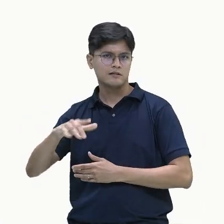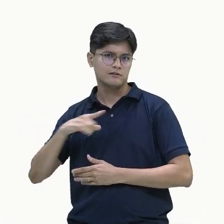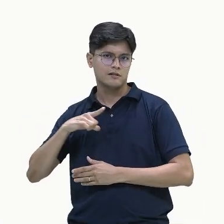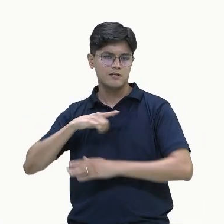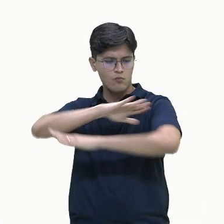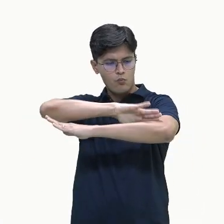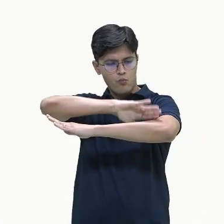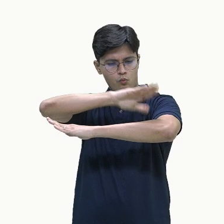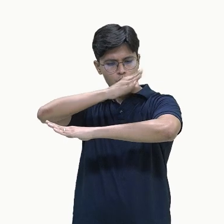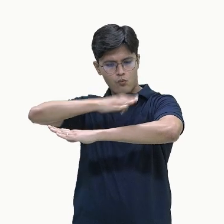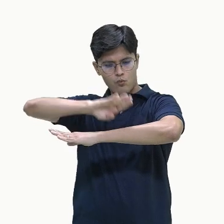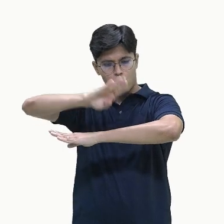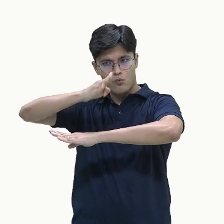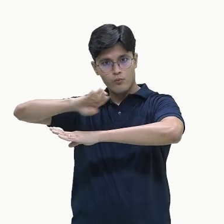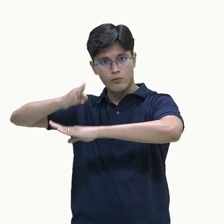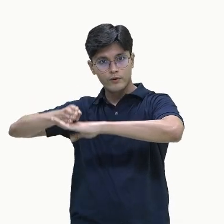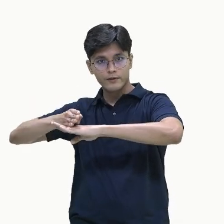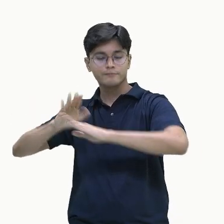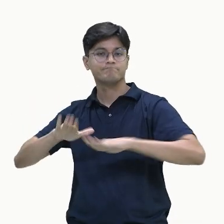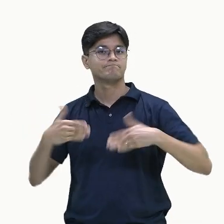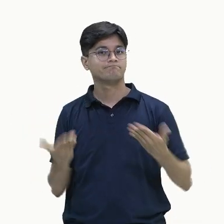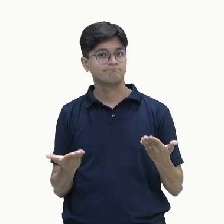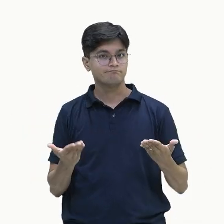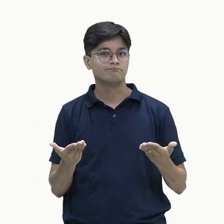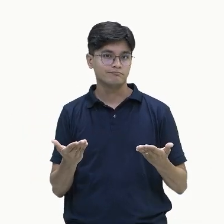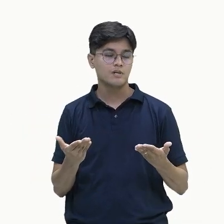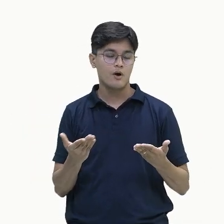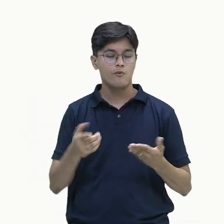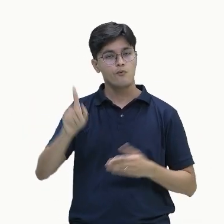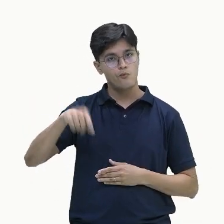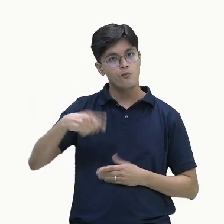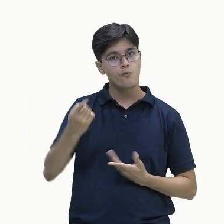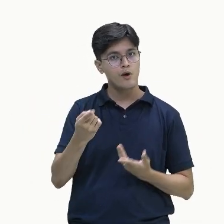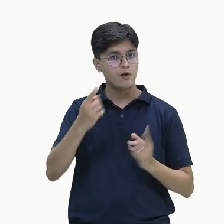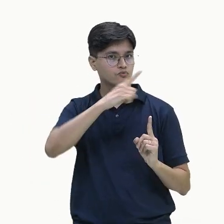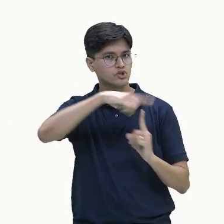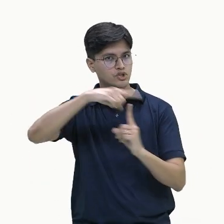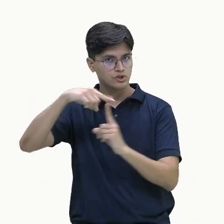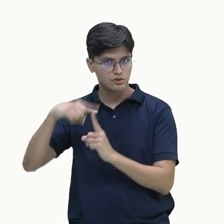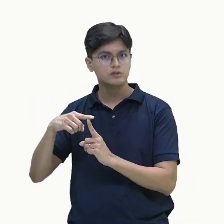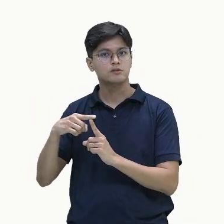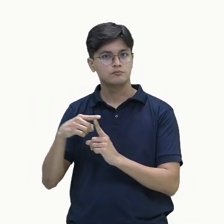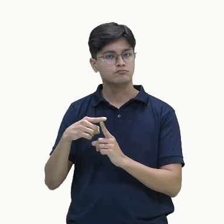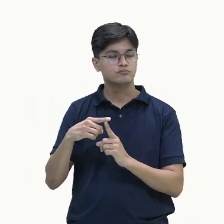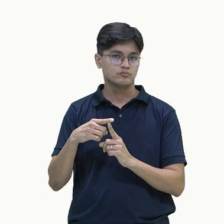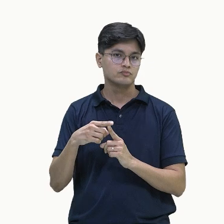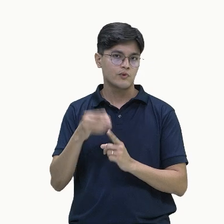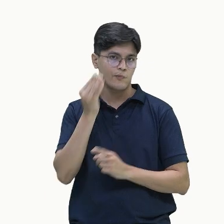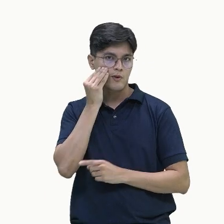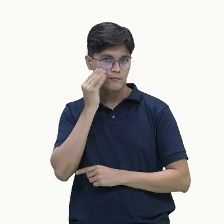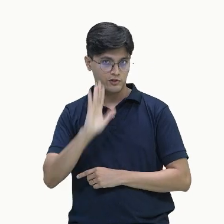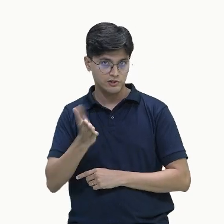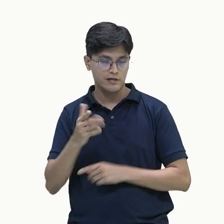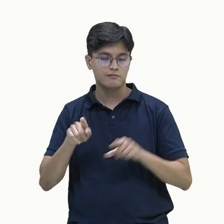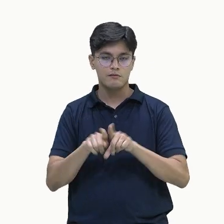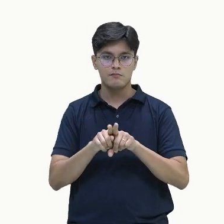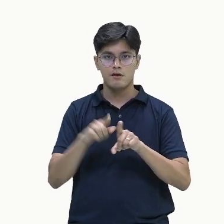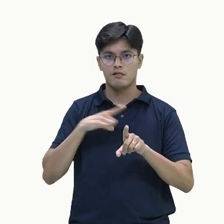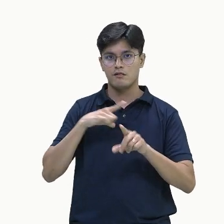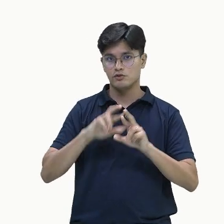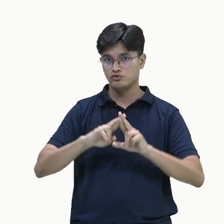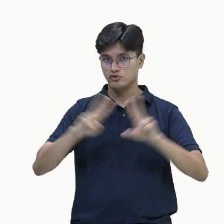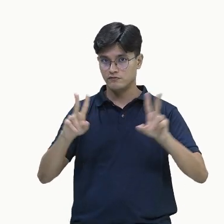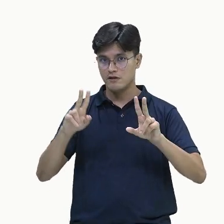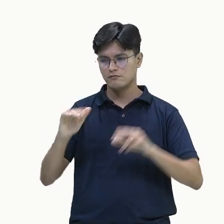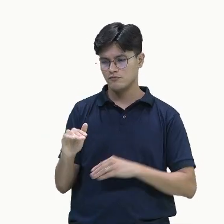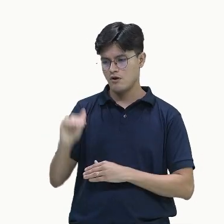Então, são essas primeiras formas aqui que a gente já observa e essas diferenças, né? E a esse conjunto de variações,